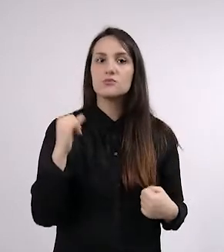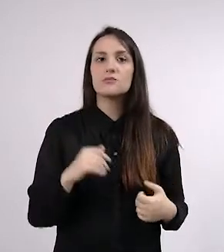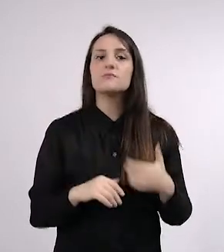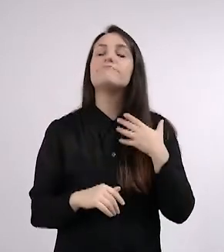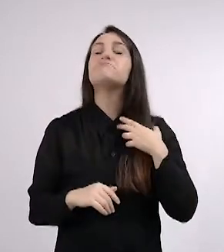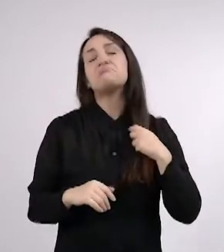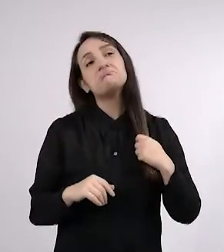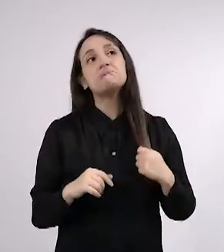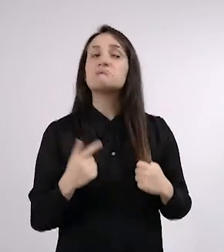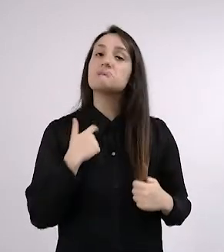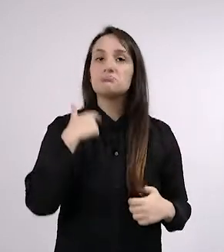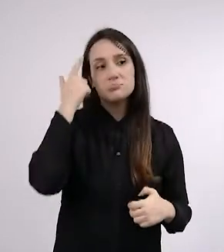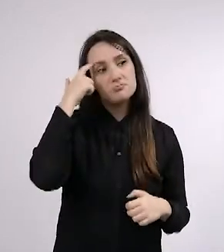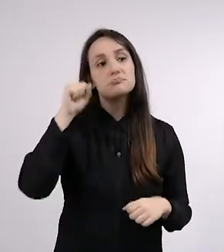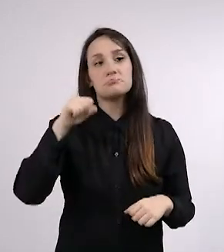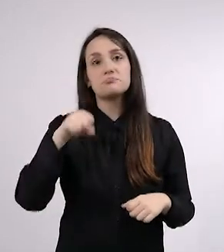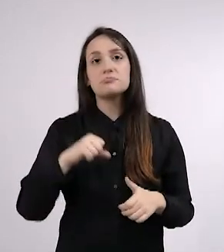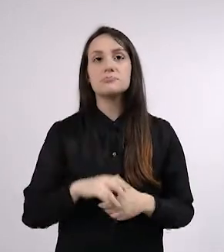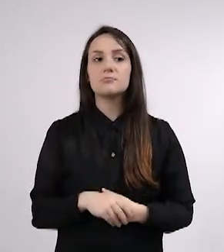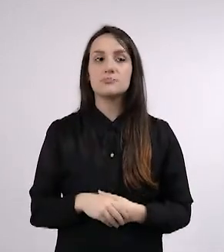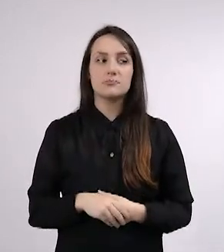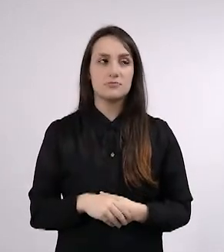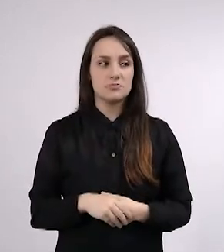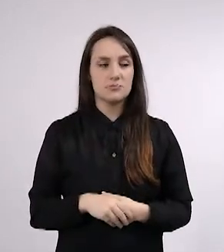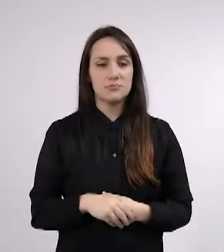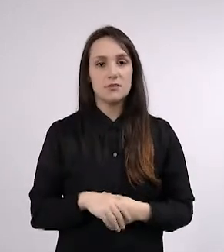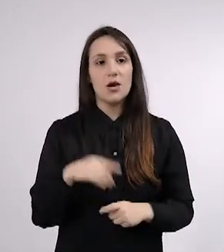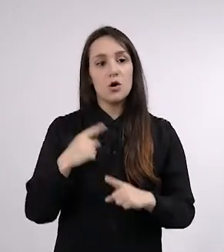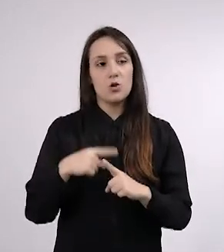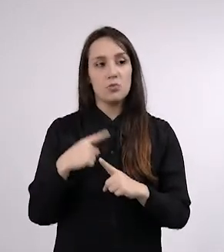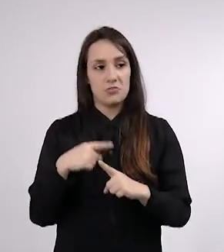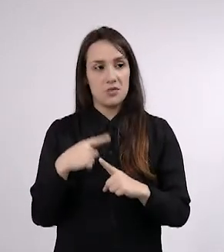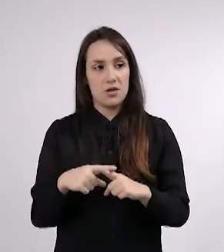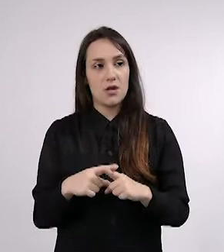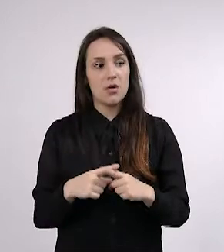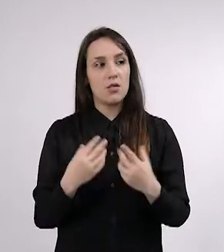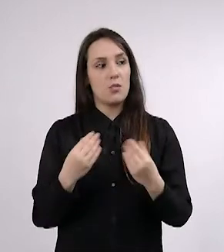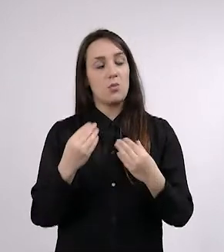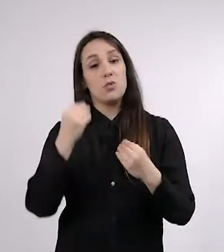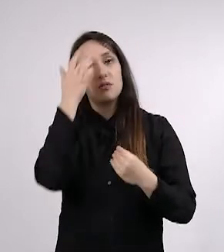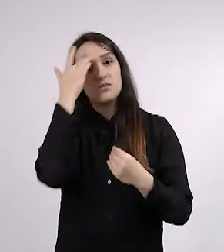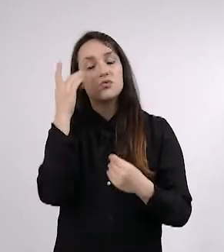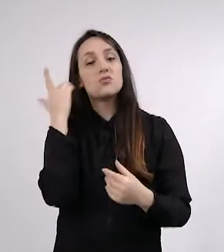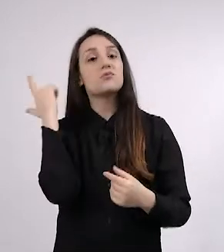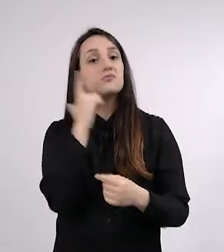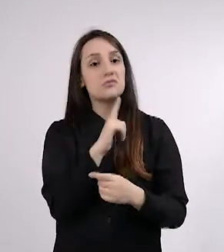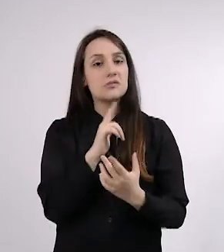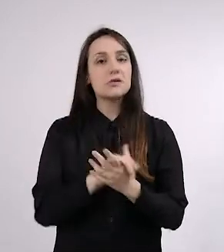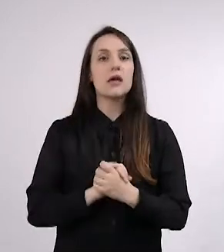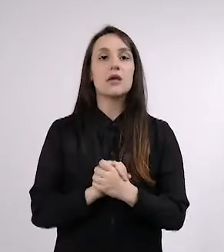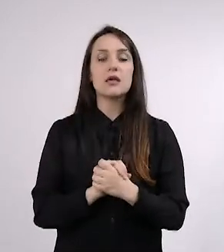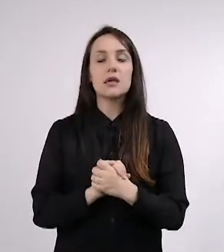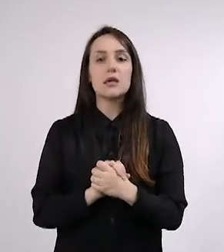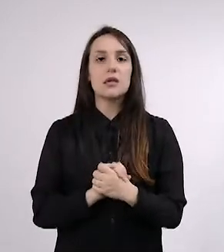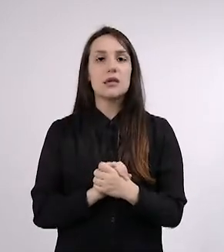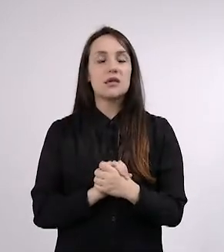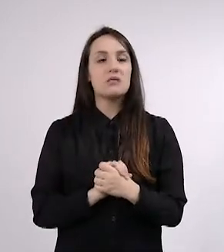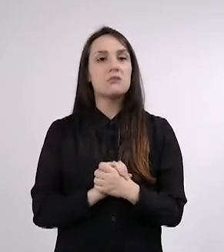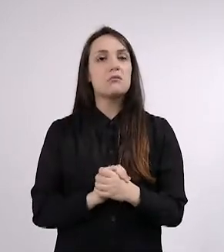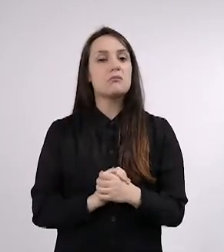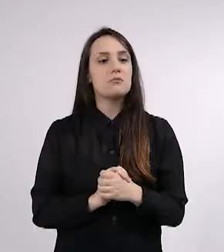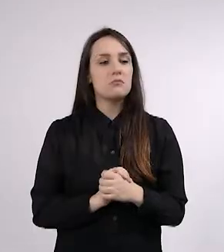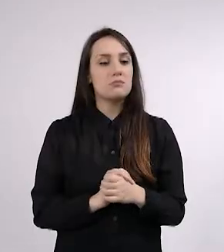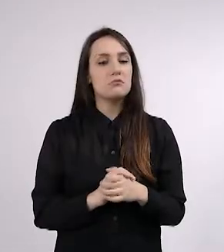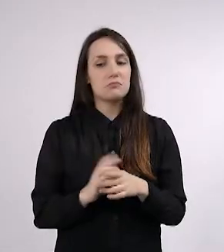Eu entendo que sim. É um canal onde as pessoas encontram, e fruto de todo esse avanço tecnológico que serve